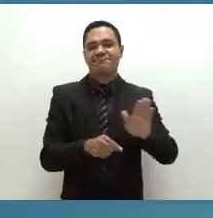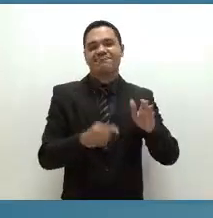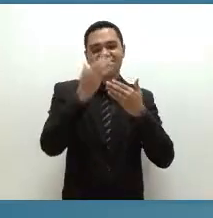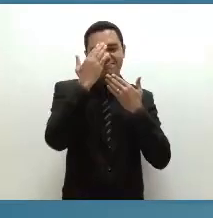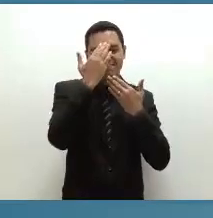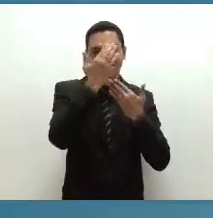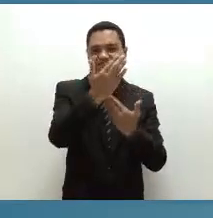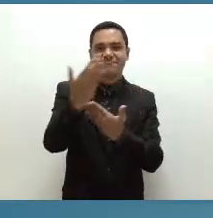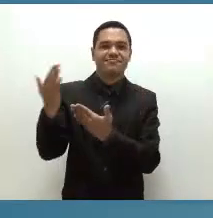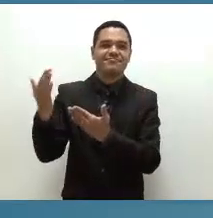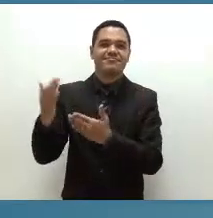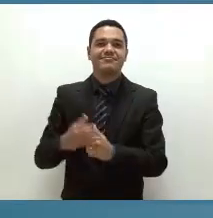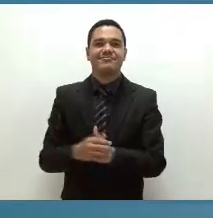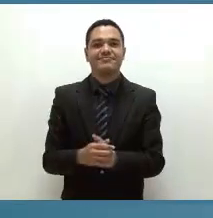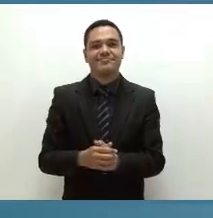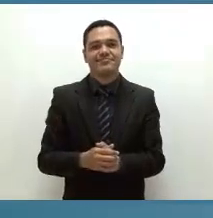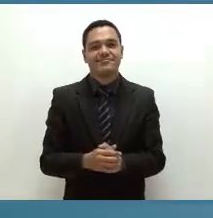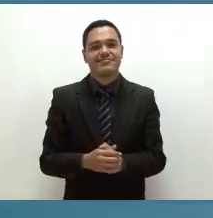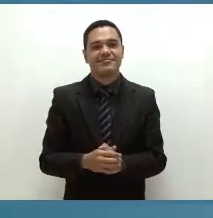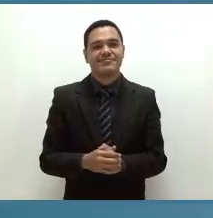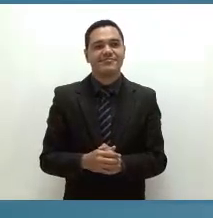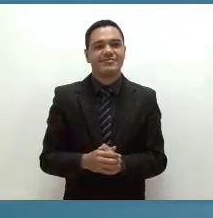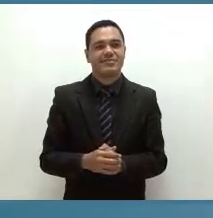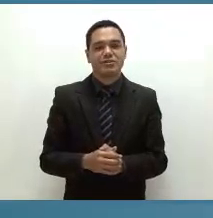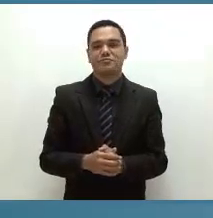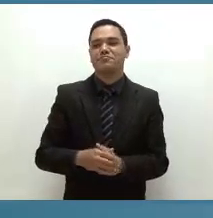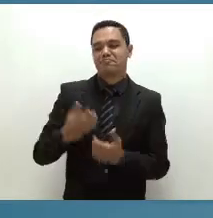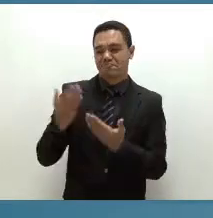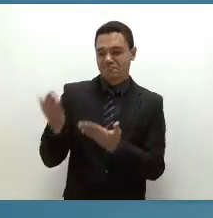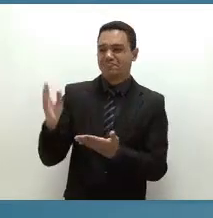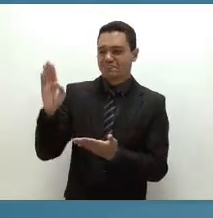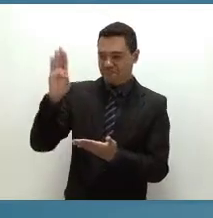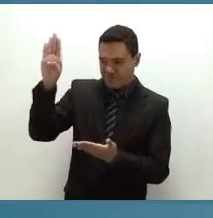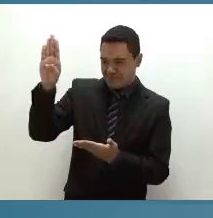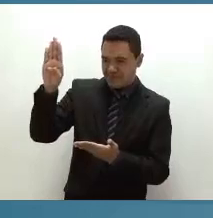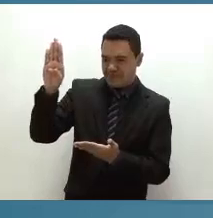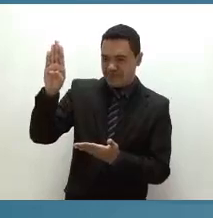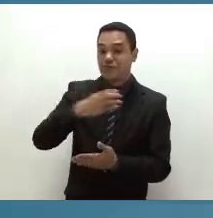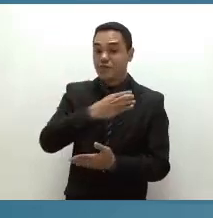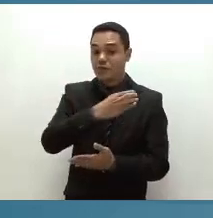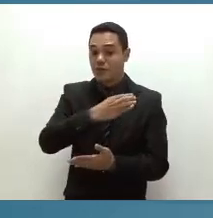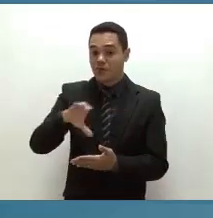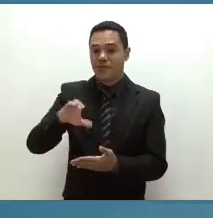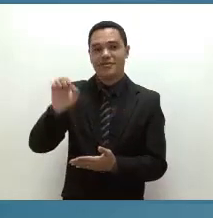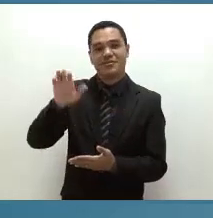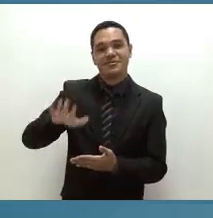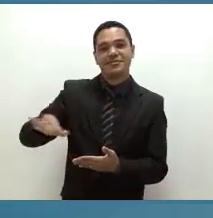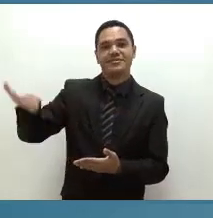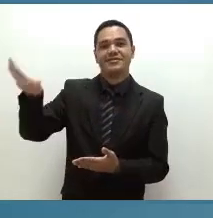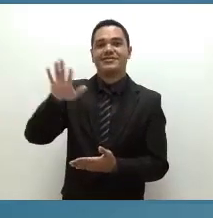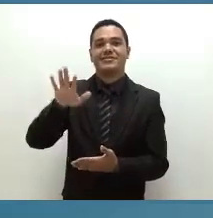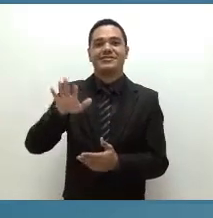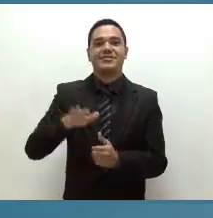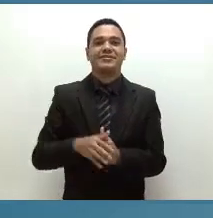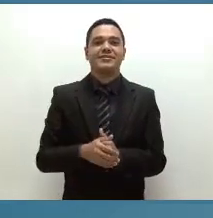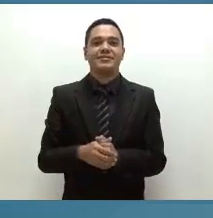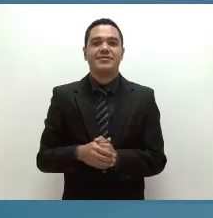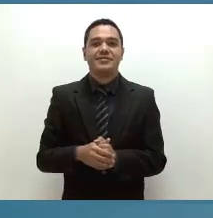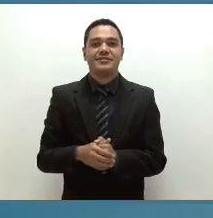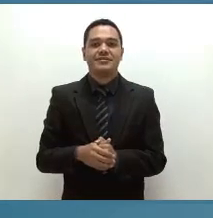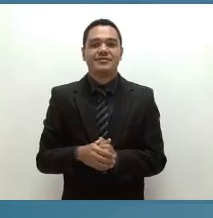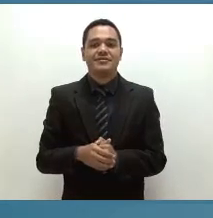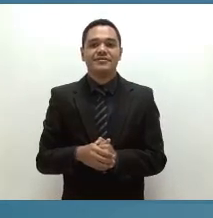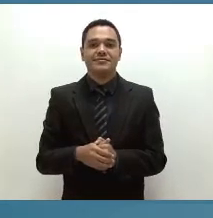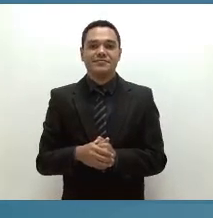Obrigada, desembargador José Roberto, candidato a corregedor geral de justiça deste tribunal